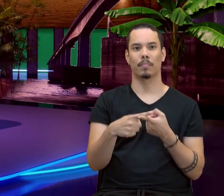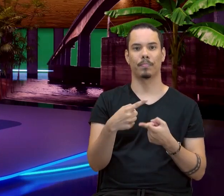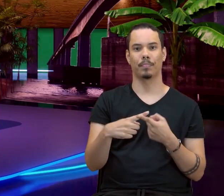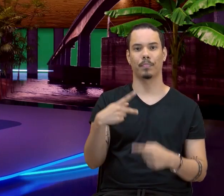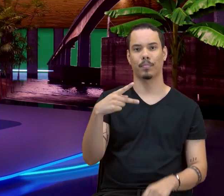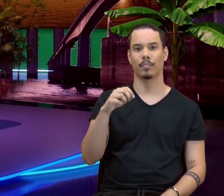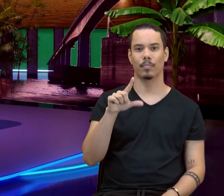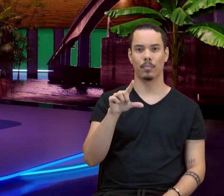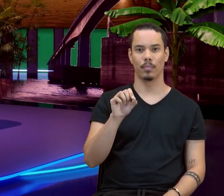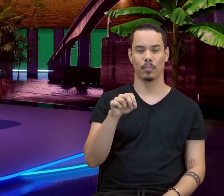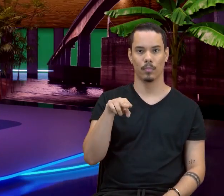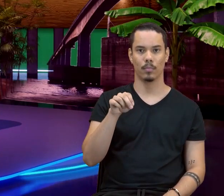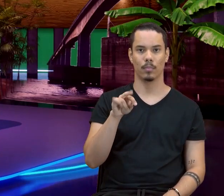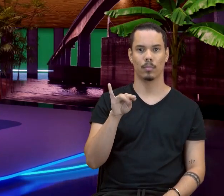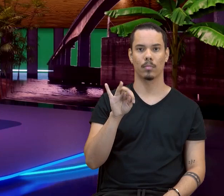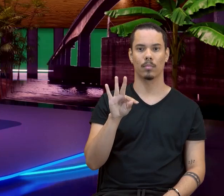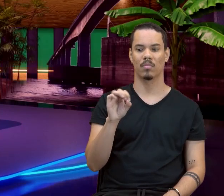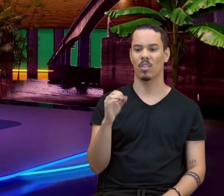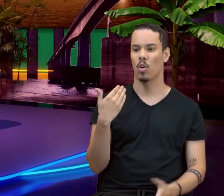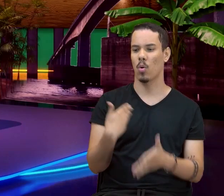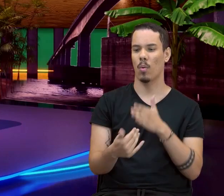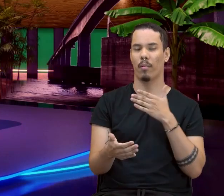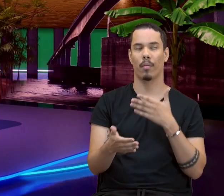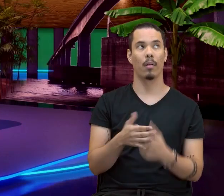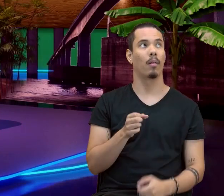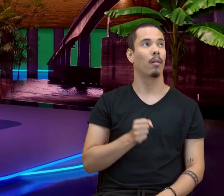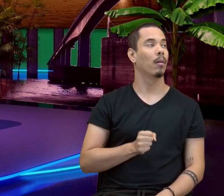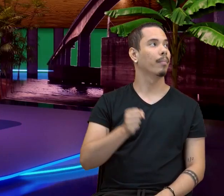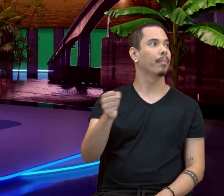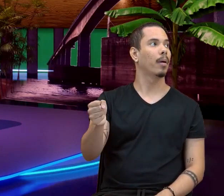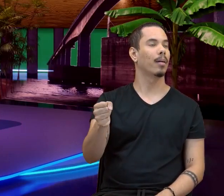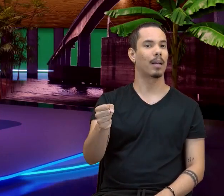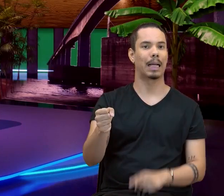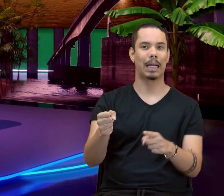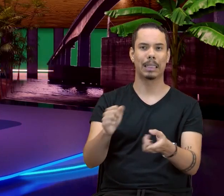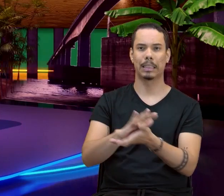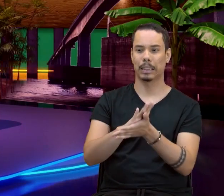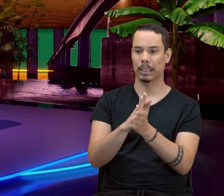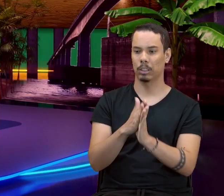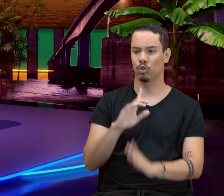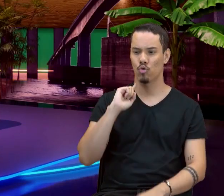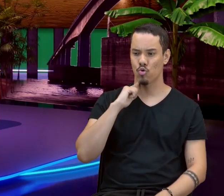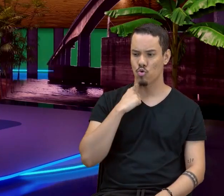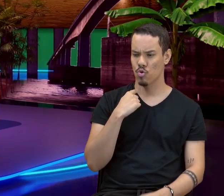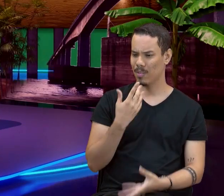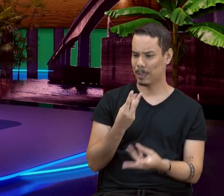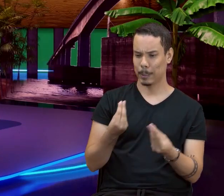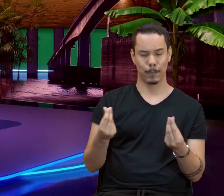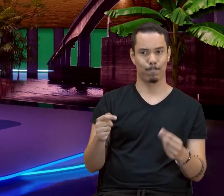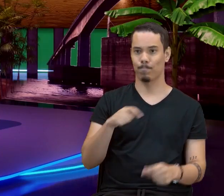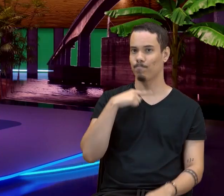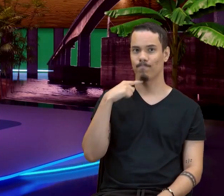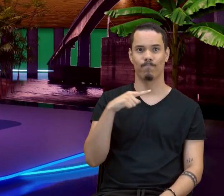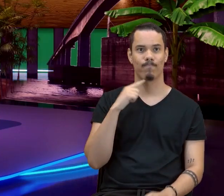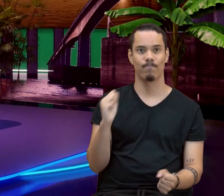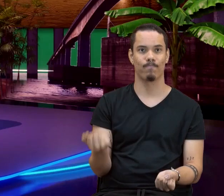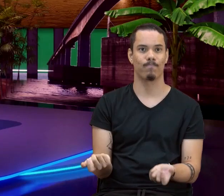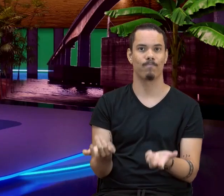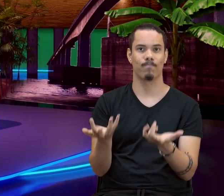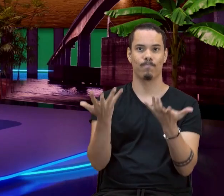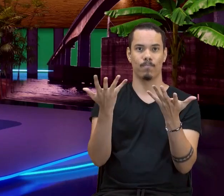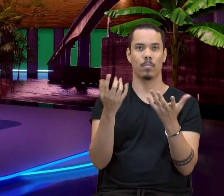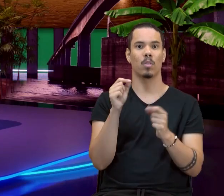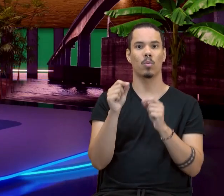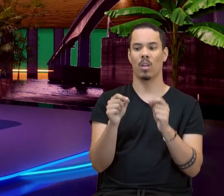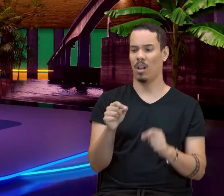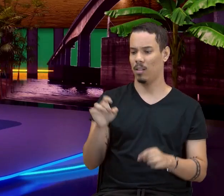o colono em qualquer terra que não era produtiva, se desmatava e depois que aquele solo estivesse esgotado, ele ia para outro